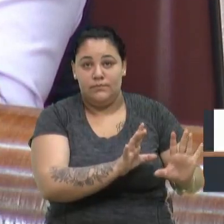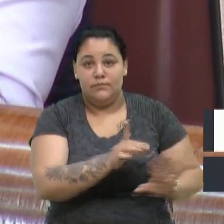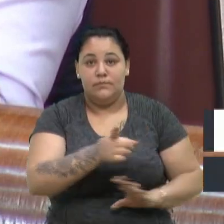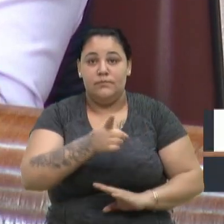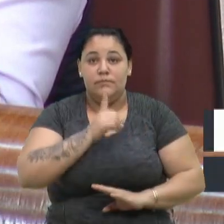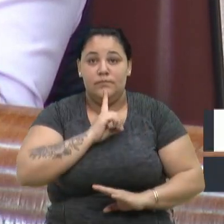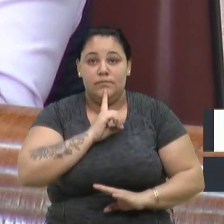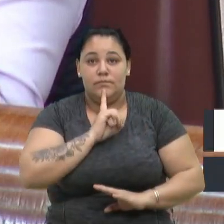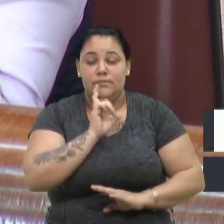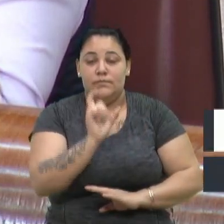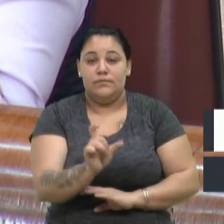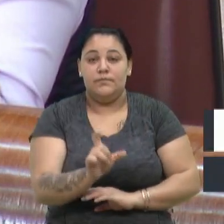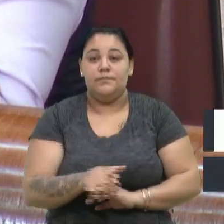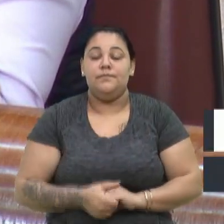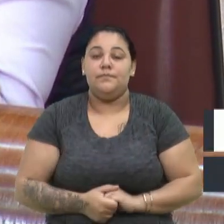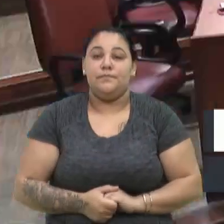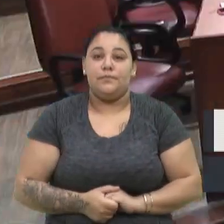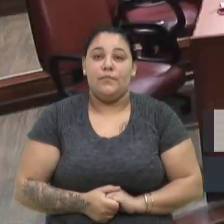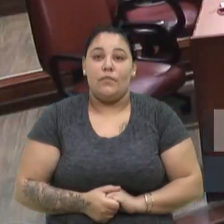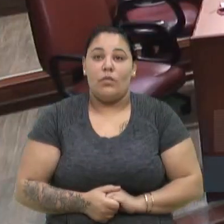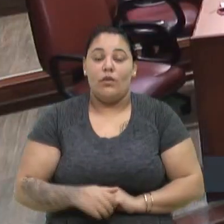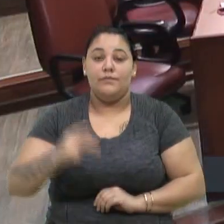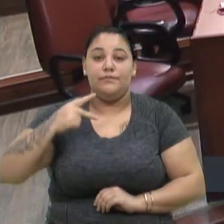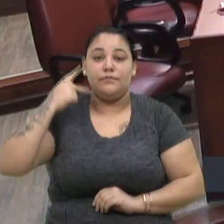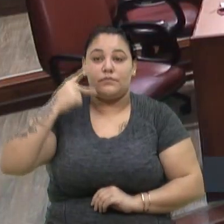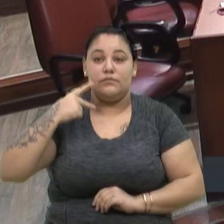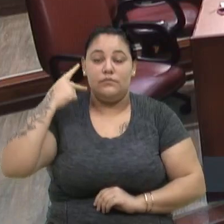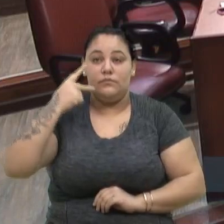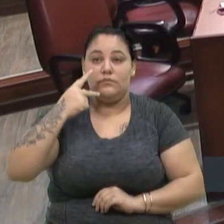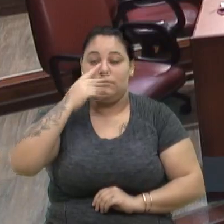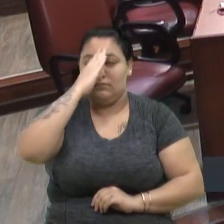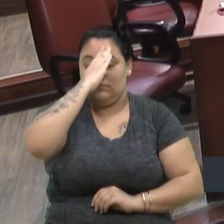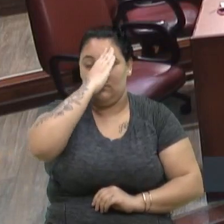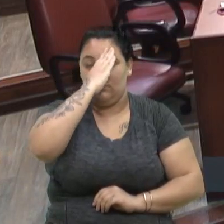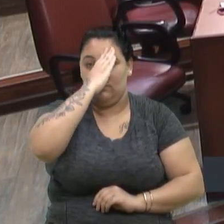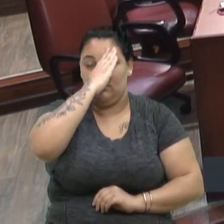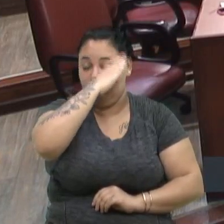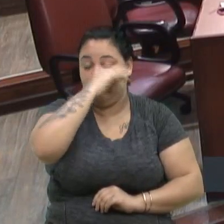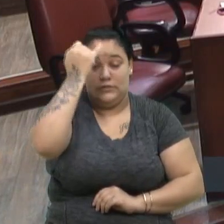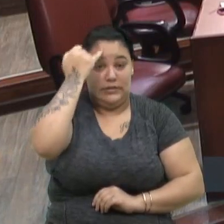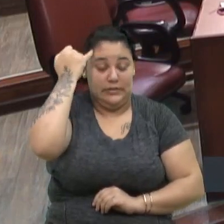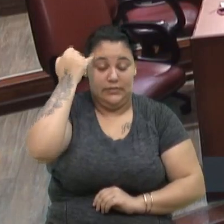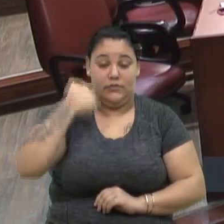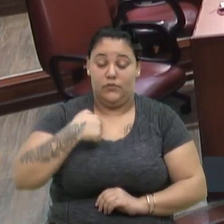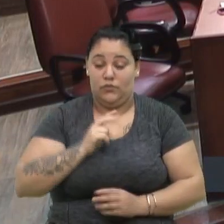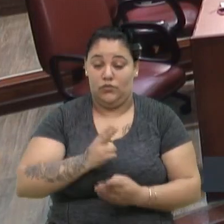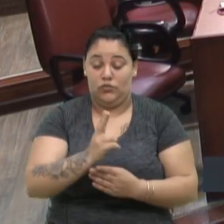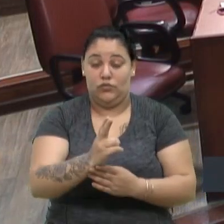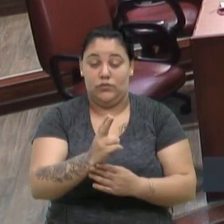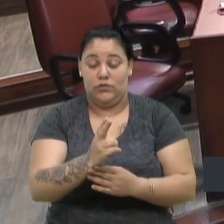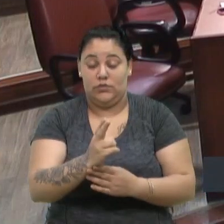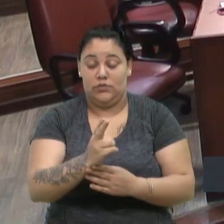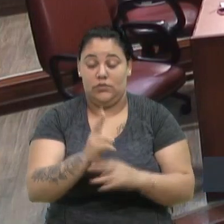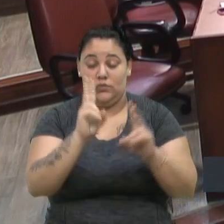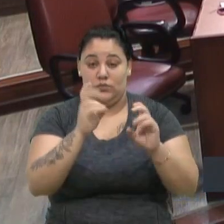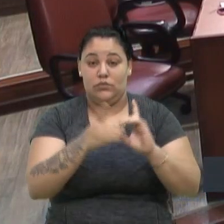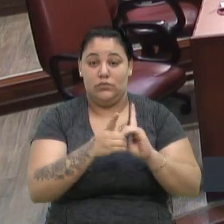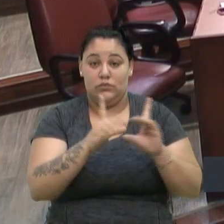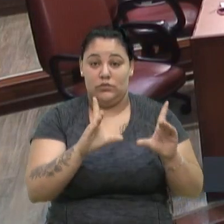Alberto, com a palavra. Vereador D'Ambros, eu vou continuar nesse assunto da burocracia, até porque a